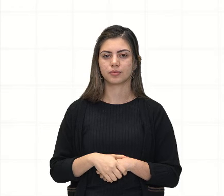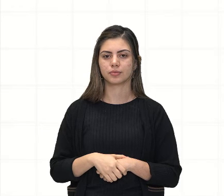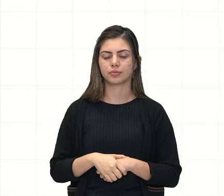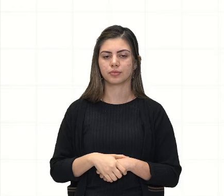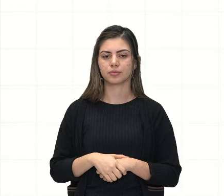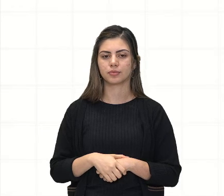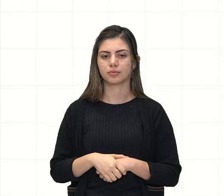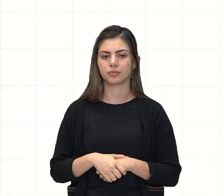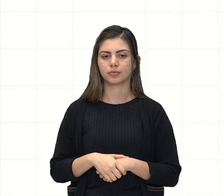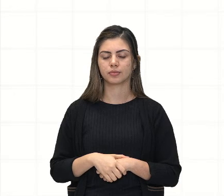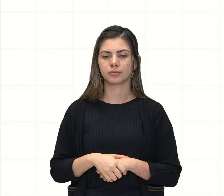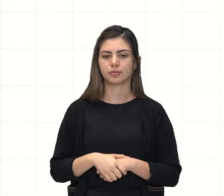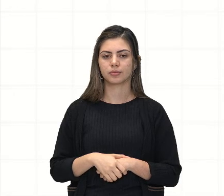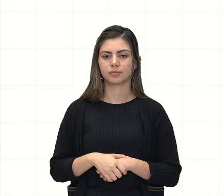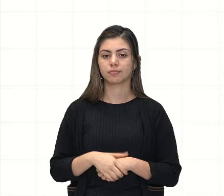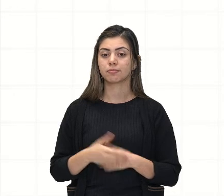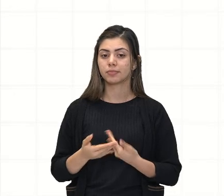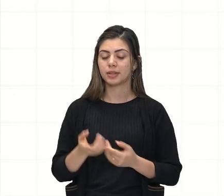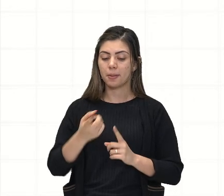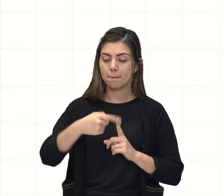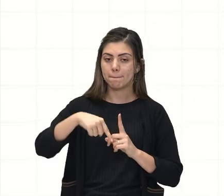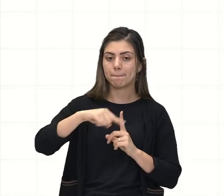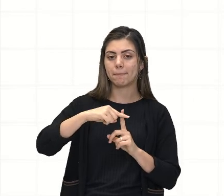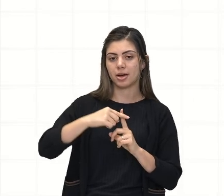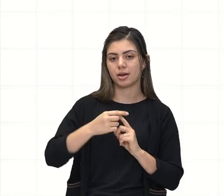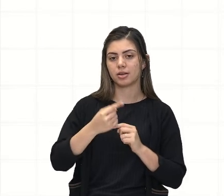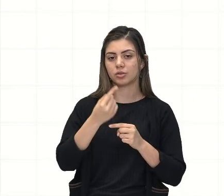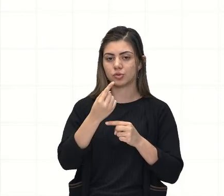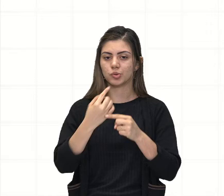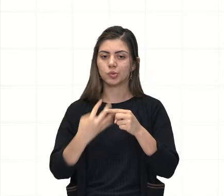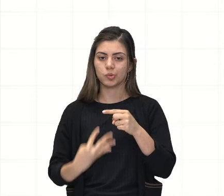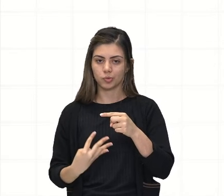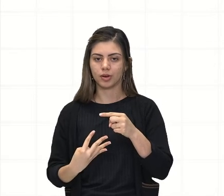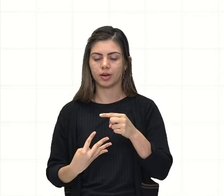Aí nós temos aqui mais um quarto de volta.